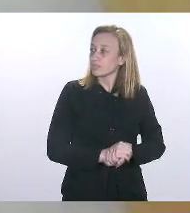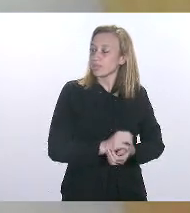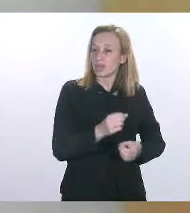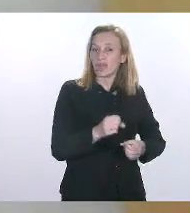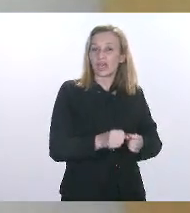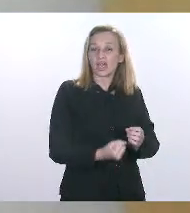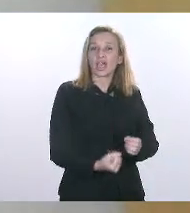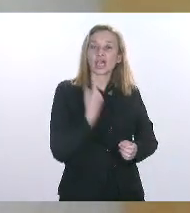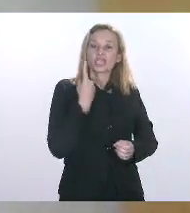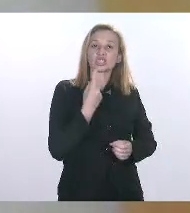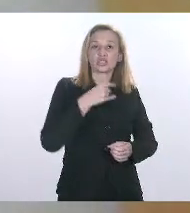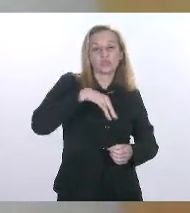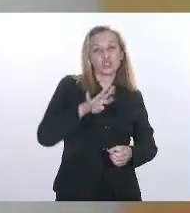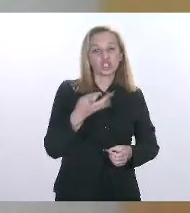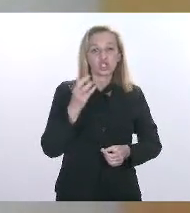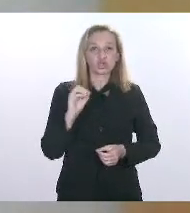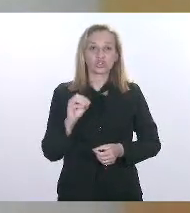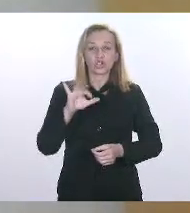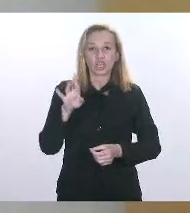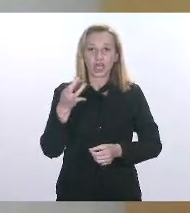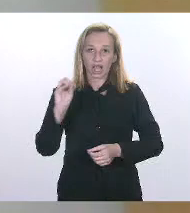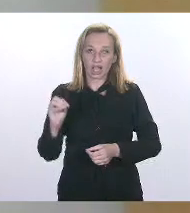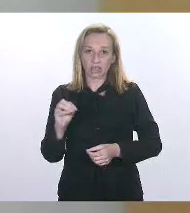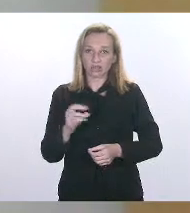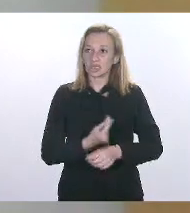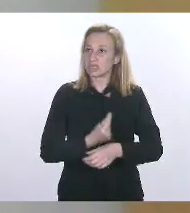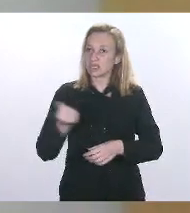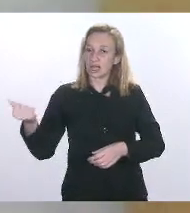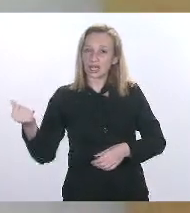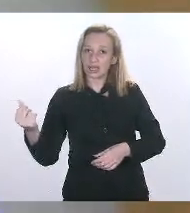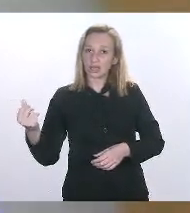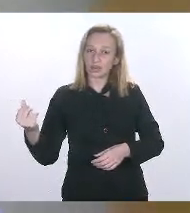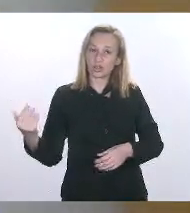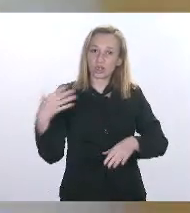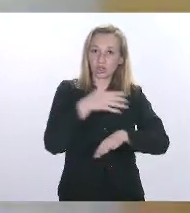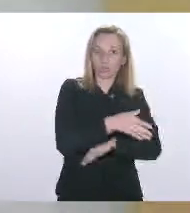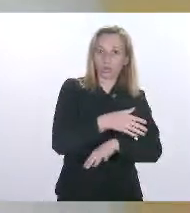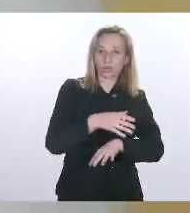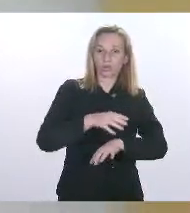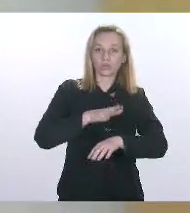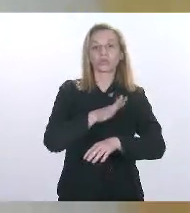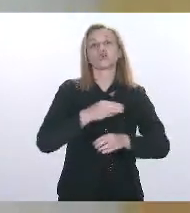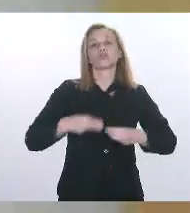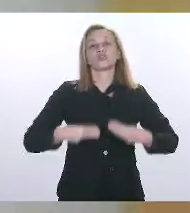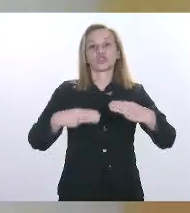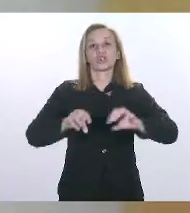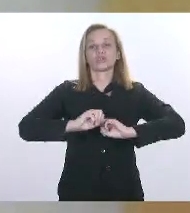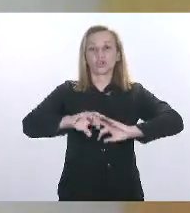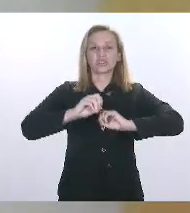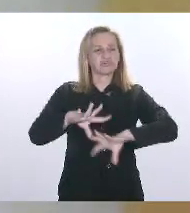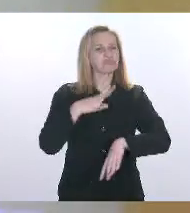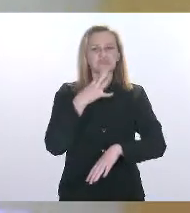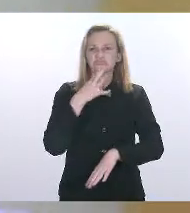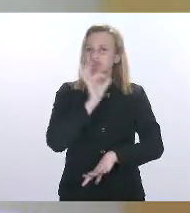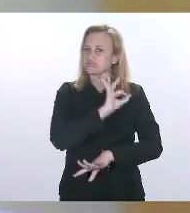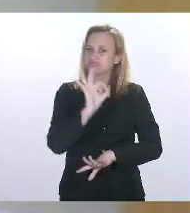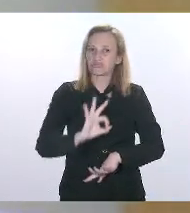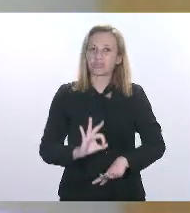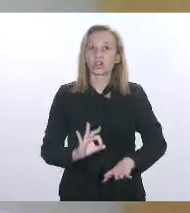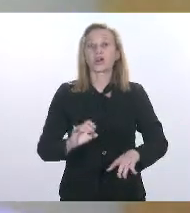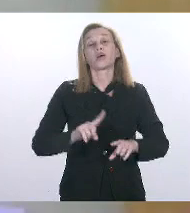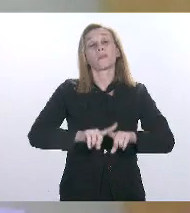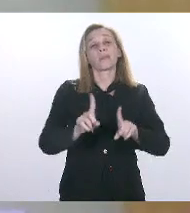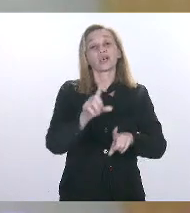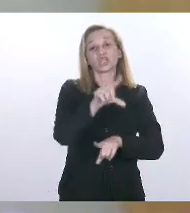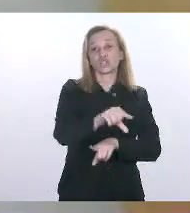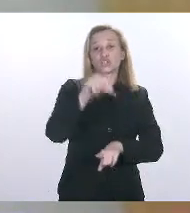ex-ministro Ricardo Vélez Rodrigues, que saiu e entrou do Ministério da Educação sem conhecer nada da pauta educacional brasileira, mas ele